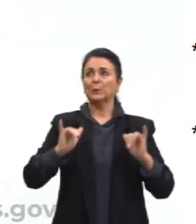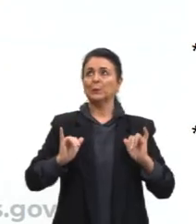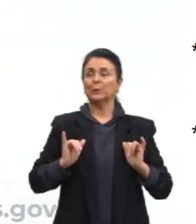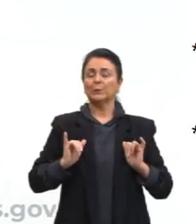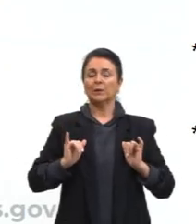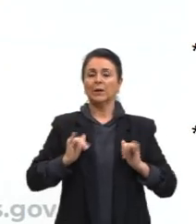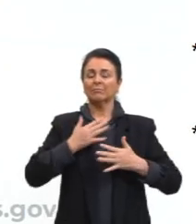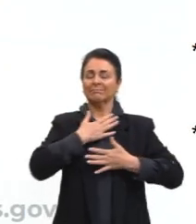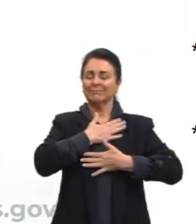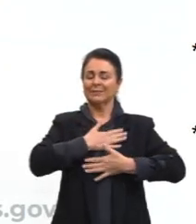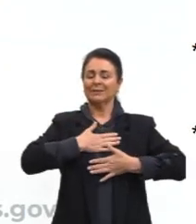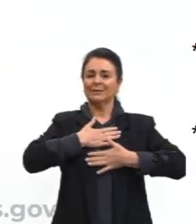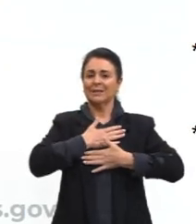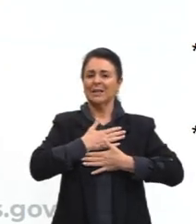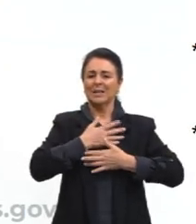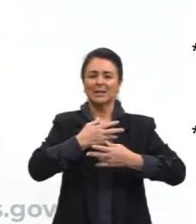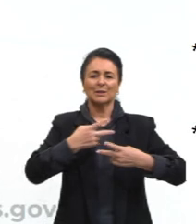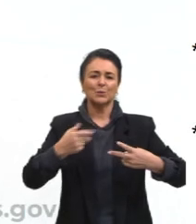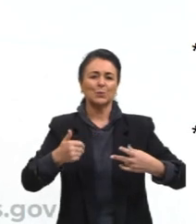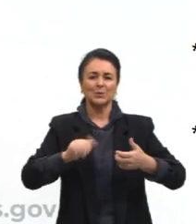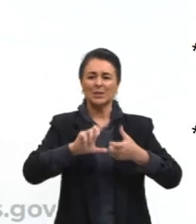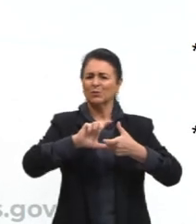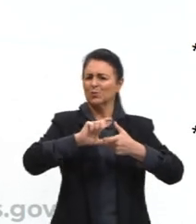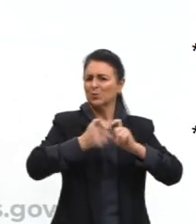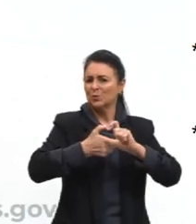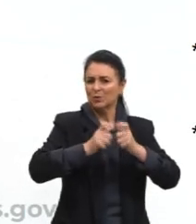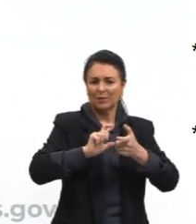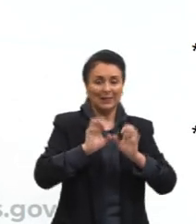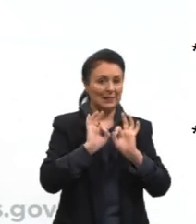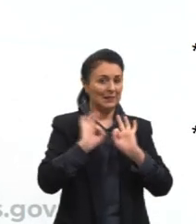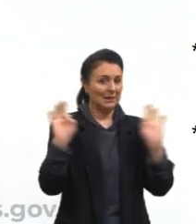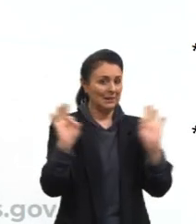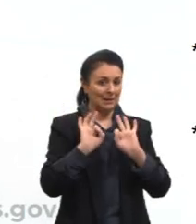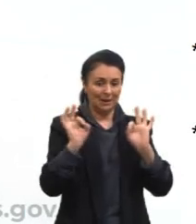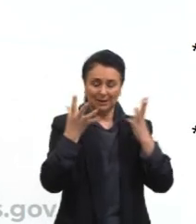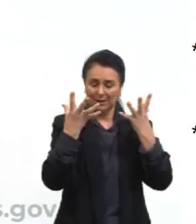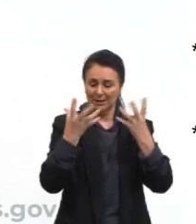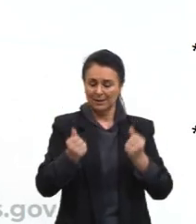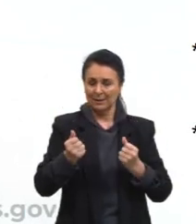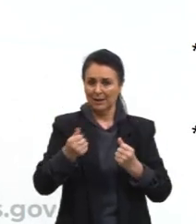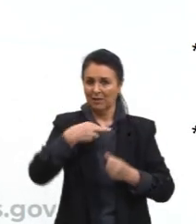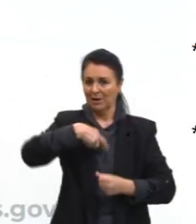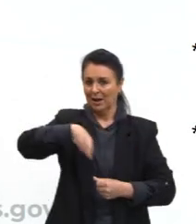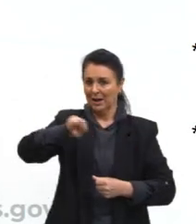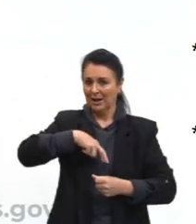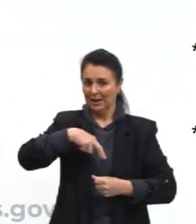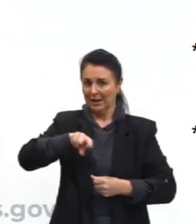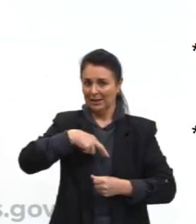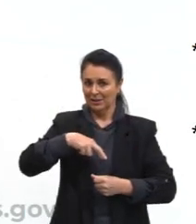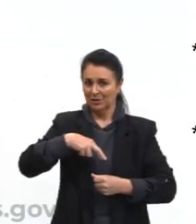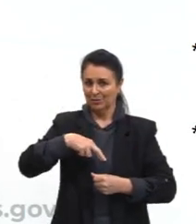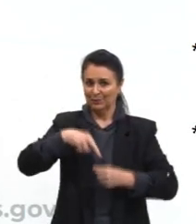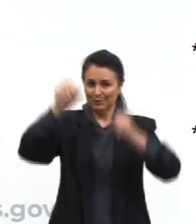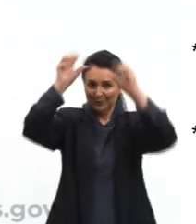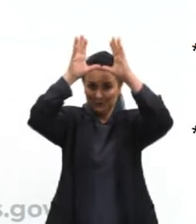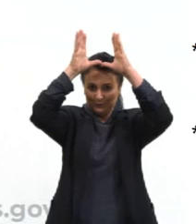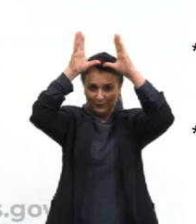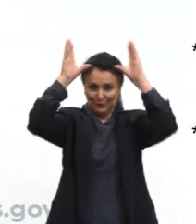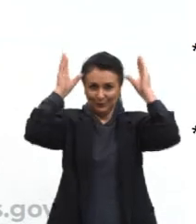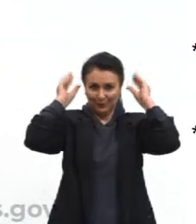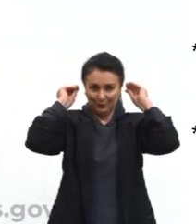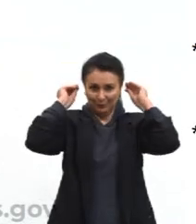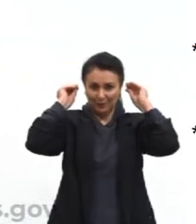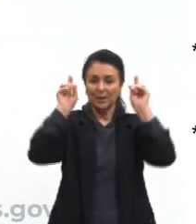prazeres o vício os jogos de azar são portanto estar uma outra ramo um outro